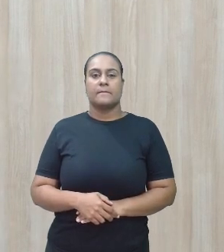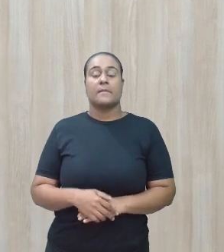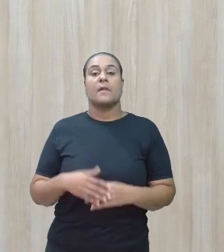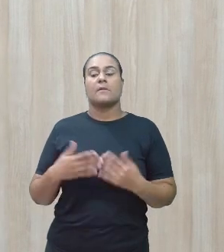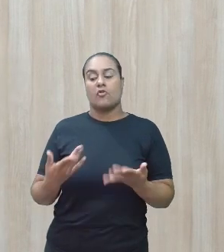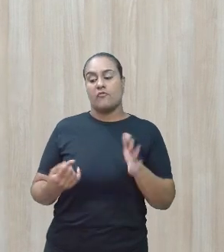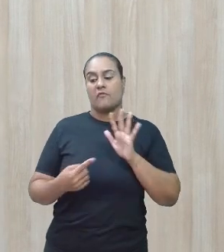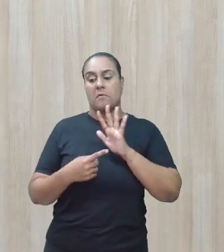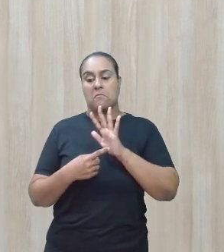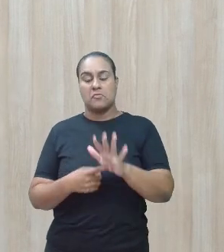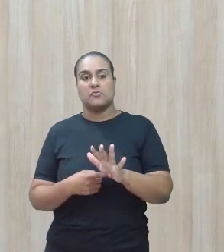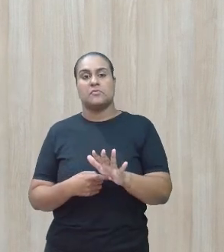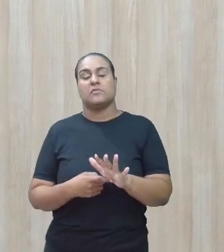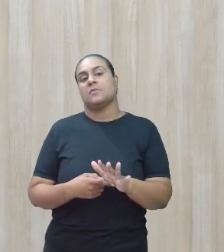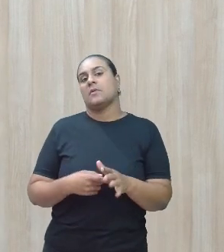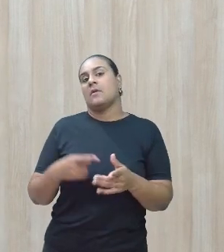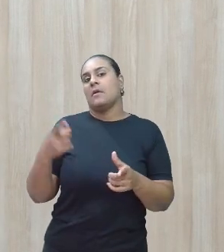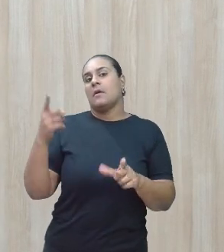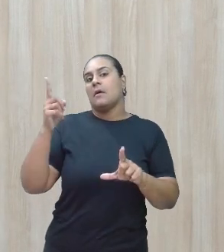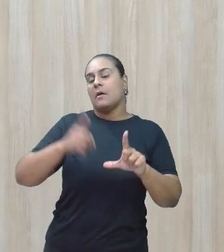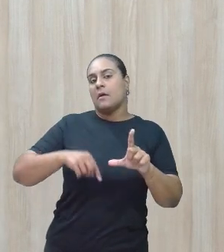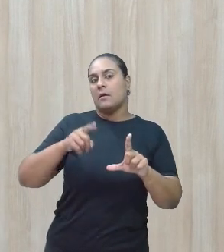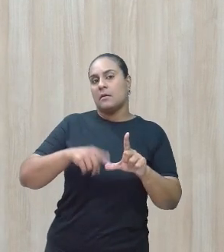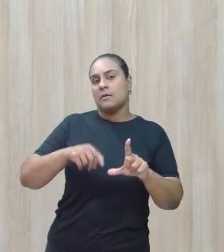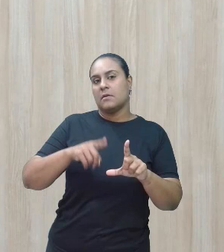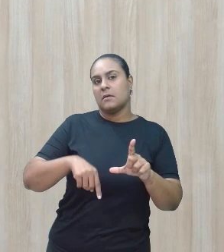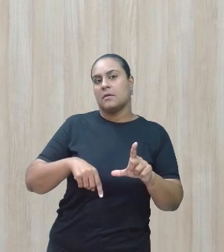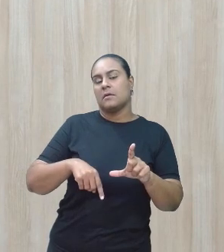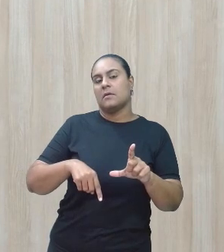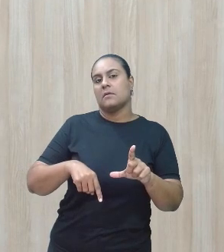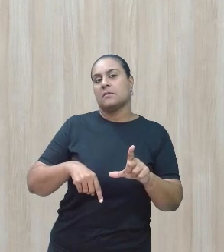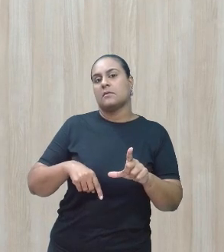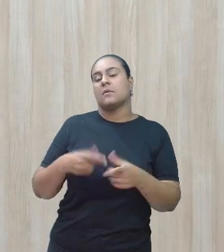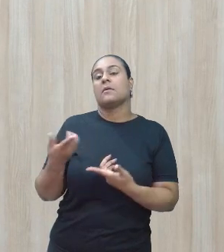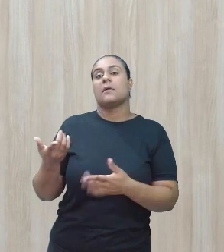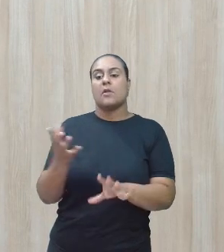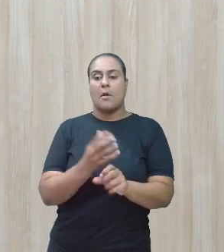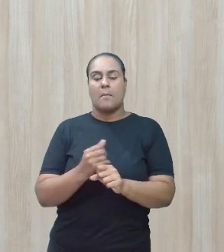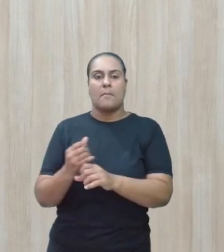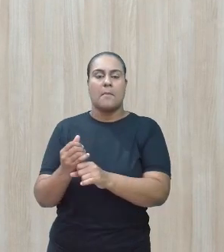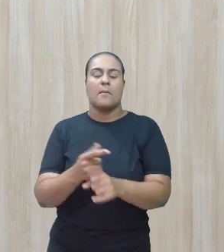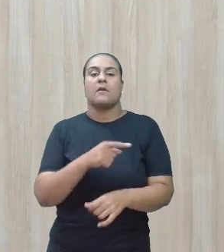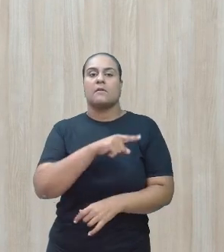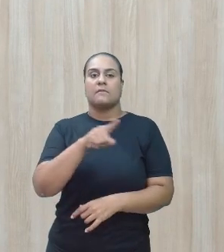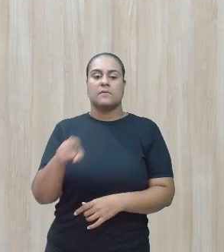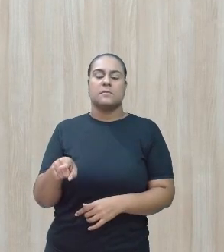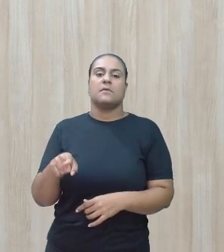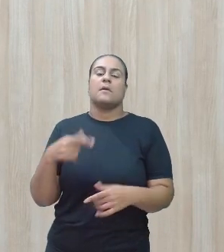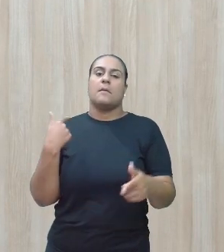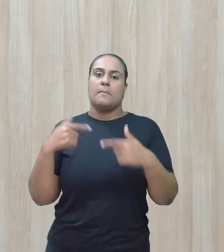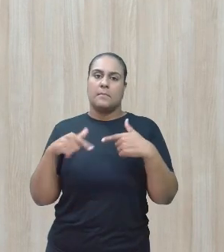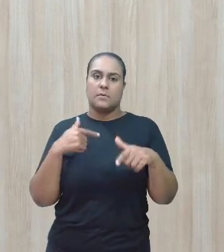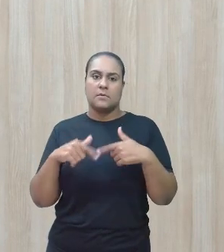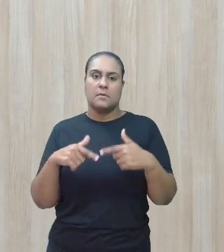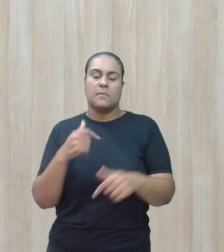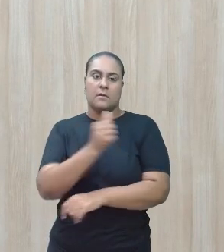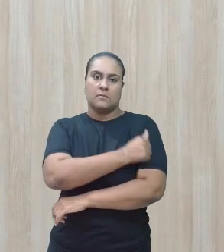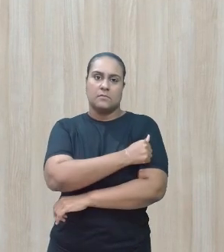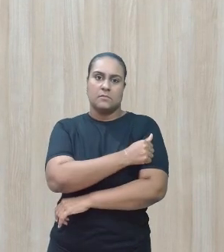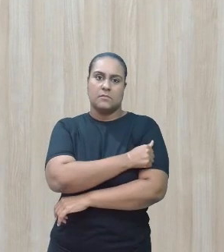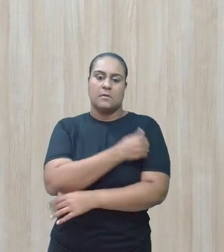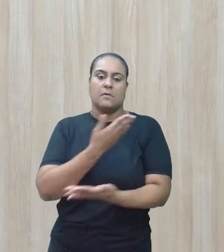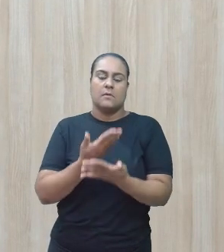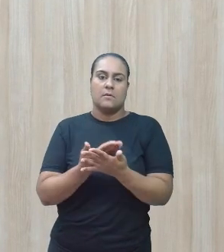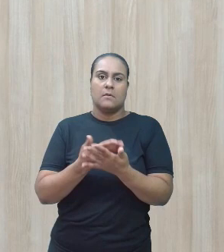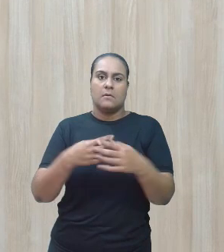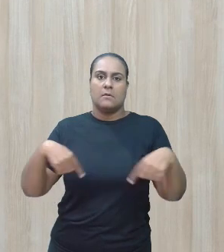vão aparecer as letras, onde vão aparecer as situações que você pode trabalhar com os estudantes aí em sala de aula,